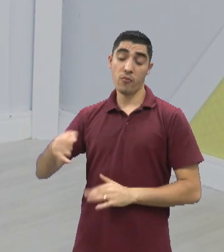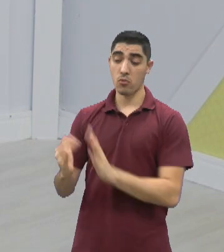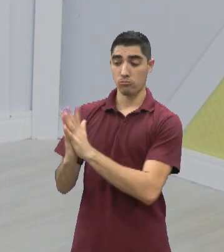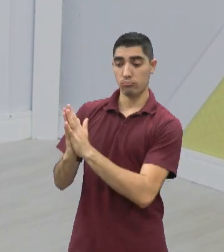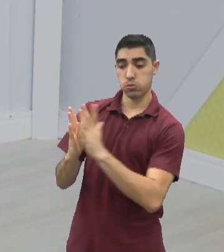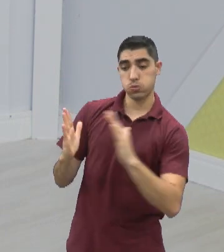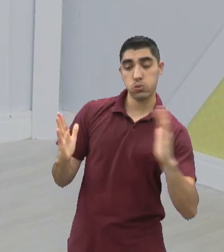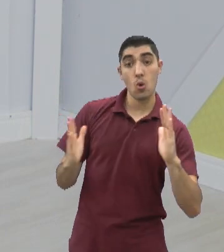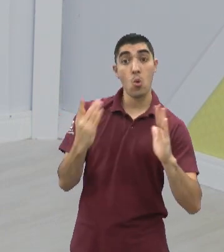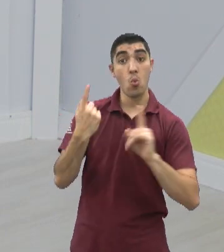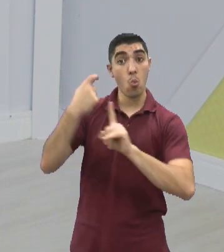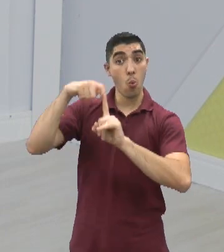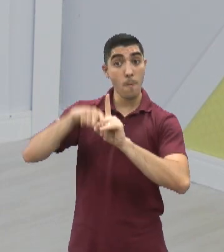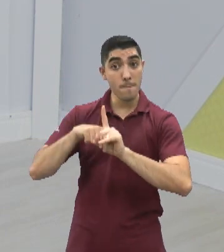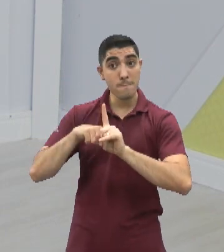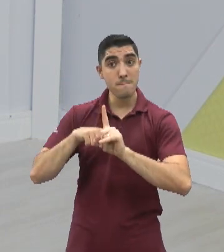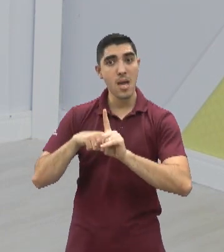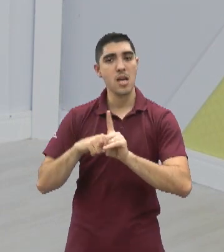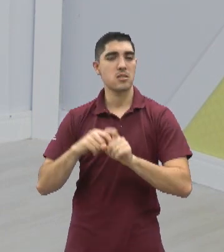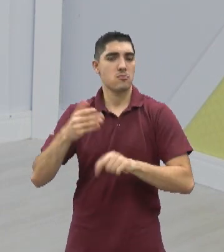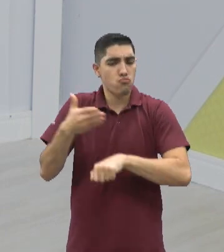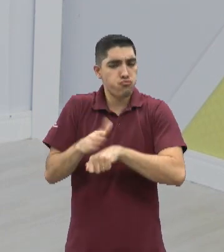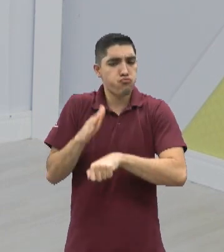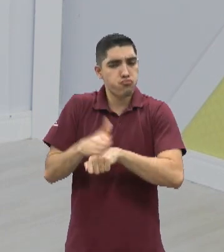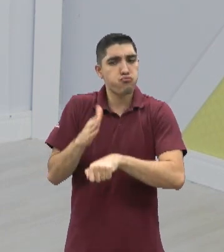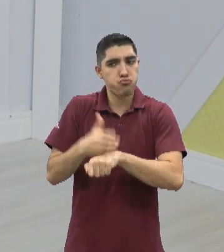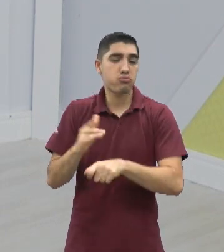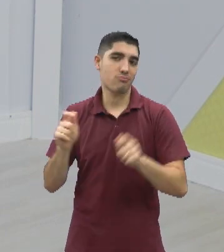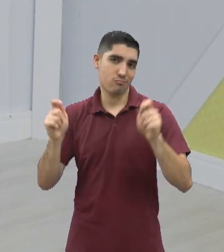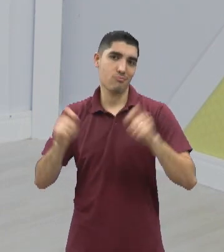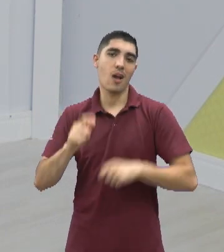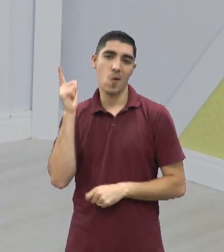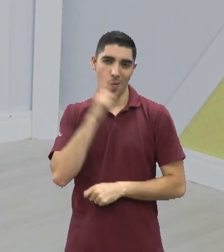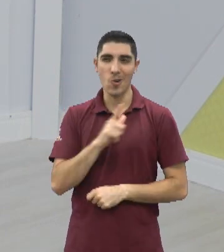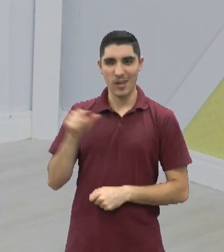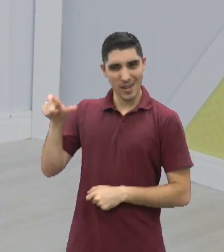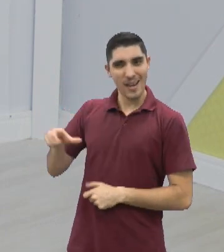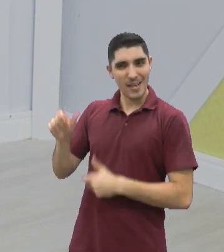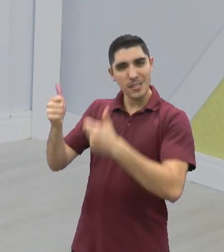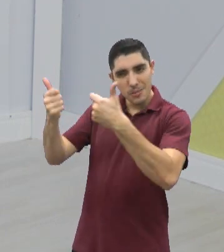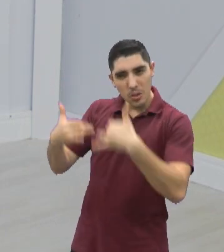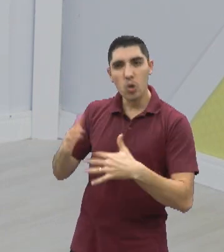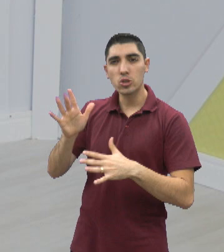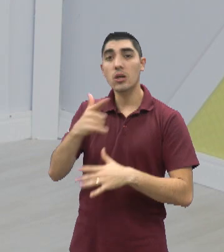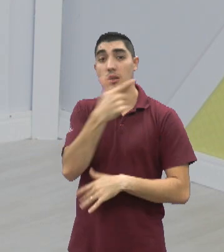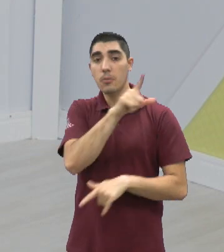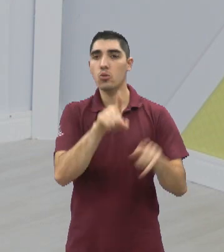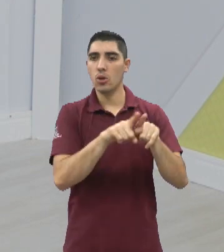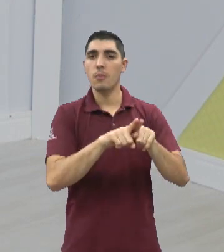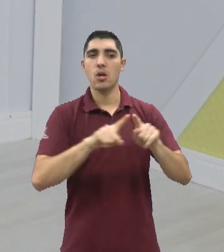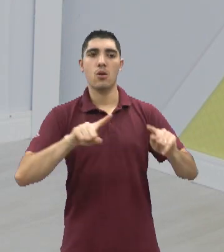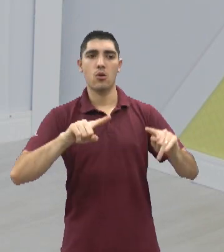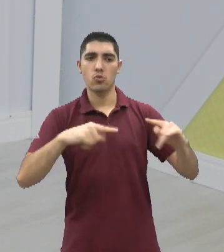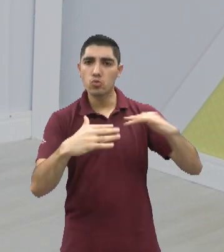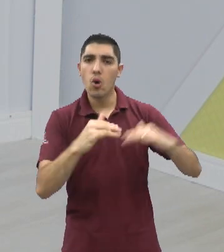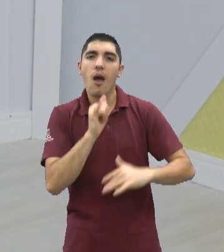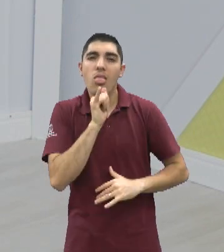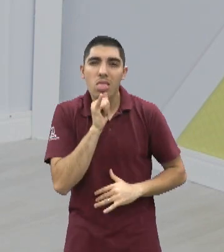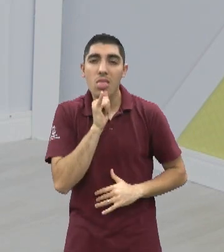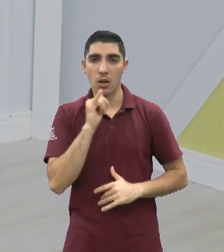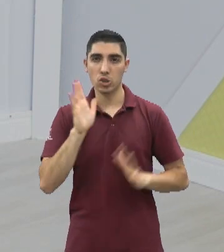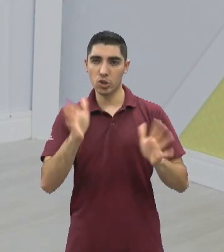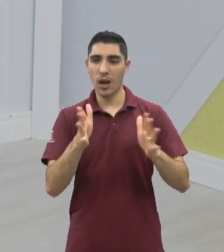falou para você, entrou na matéria aí, sobre a preparação que ele fez nos jogos contra o Guarulhos, que é um bom adversário, e nas equipes, quando